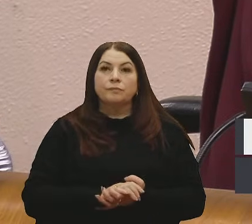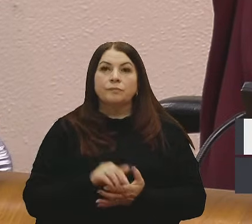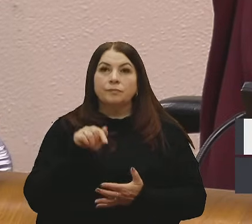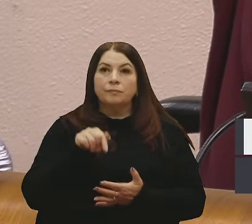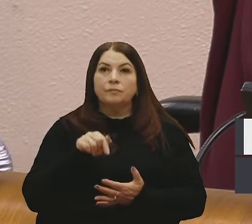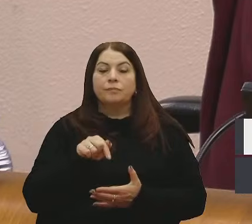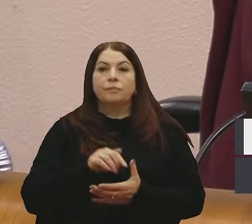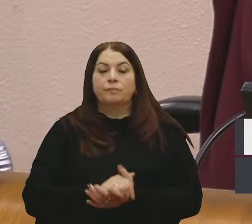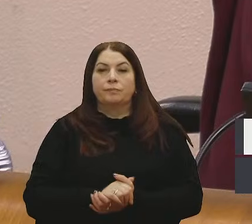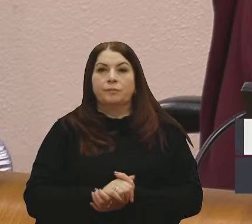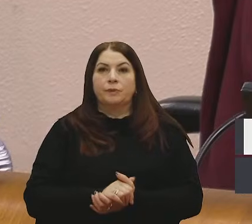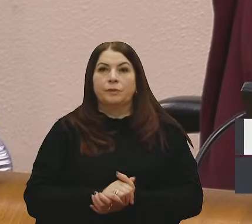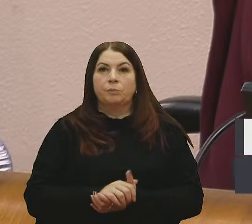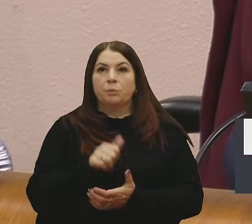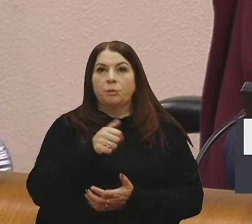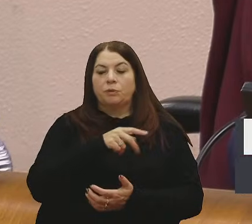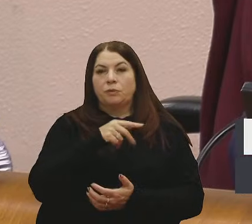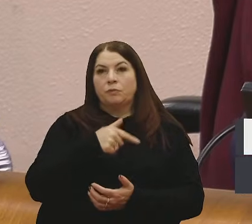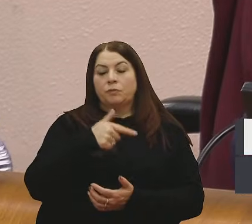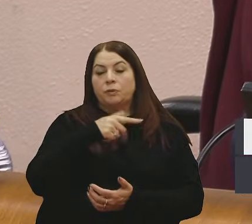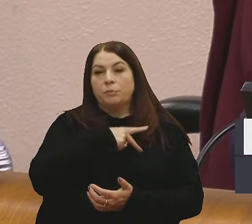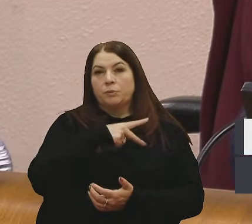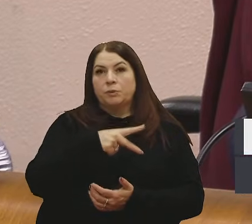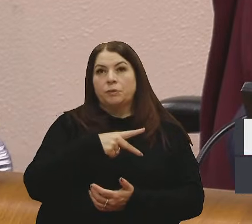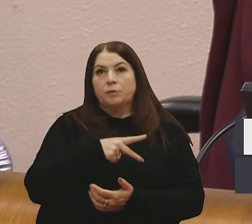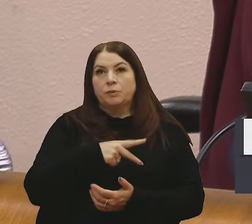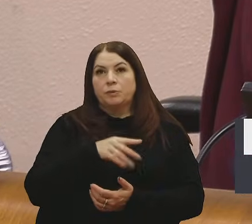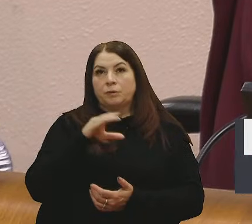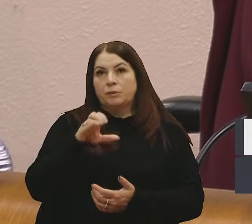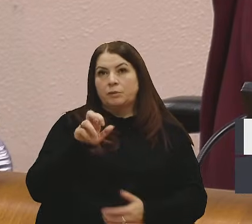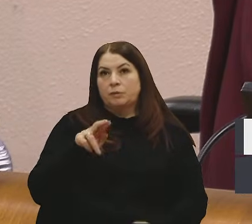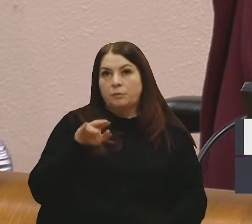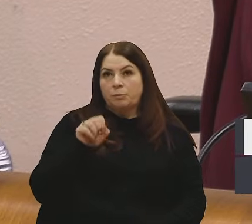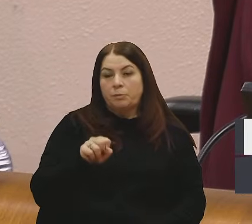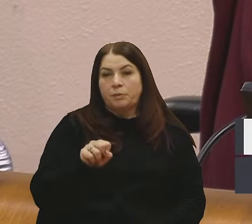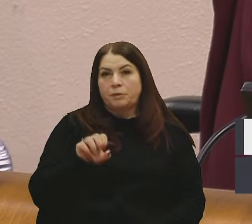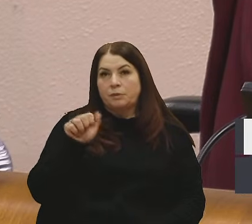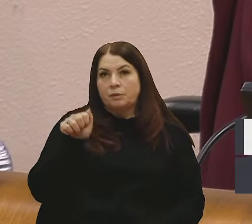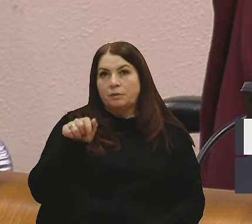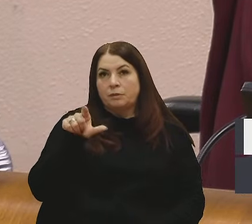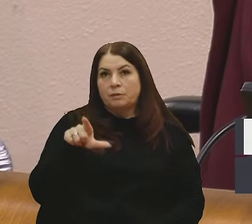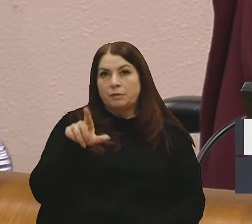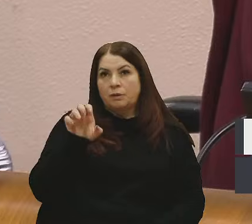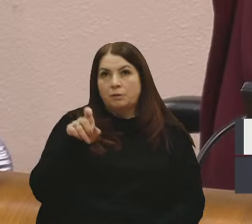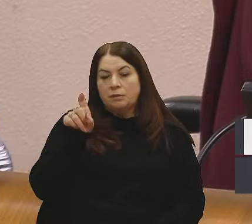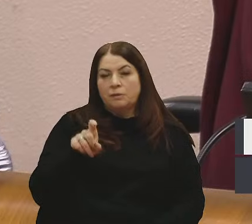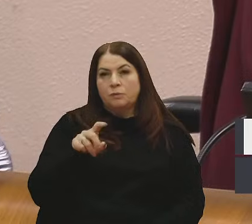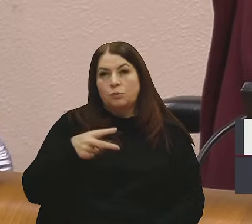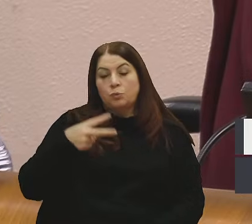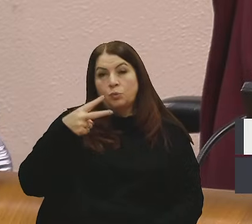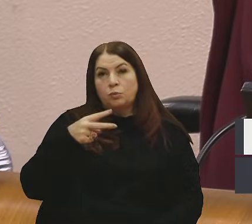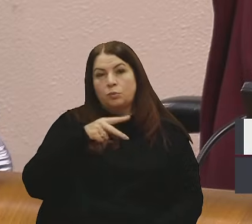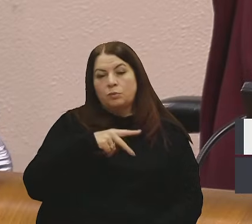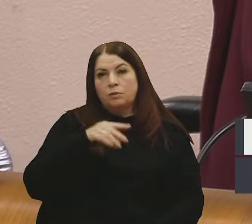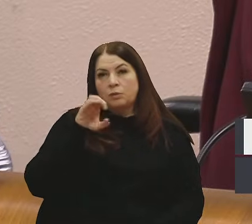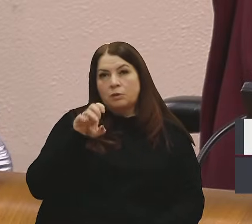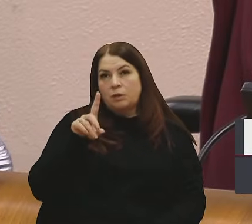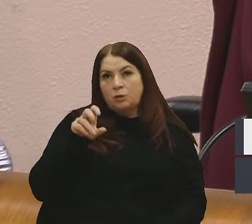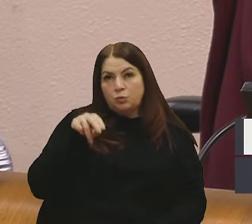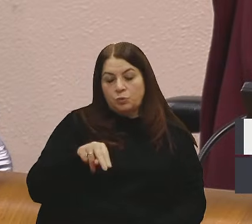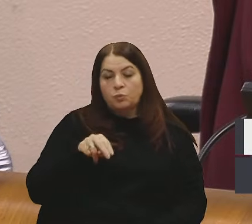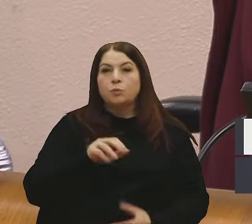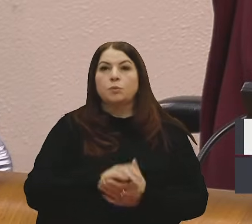aqui o primeiro vice-presidente do CEPERS, Alex Sarati, o segundo vice-presidente Edson